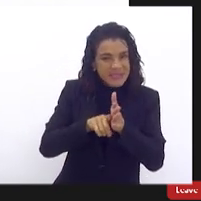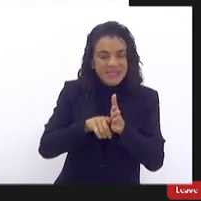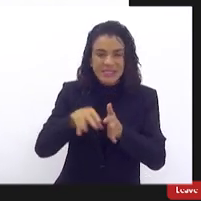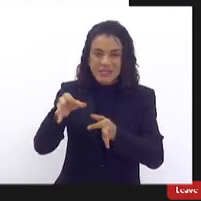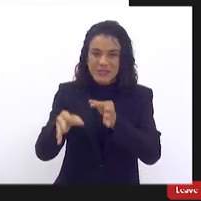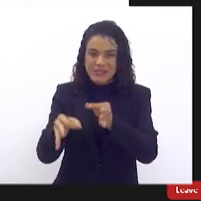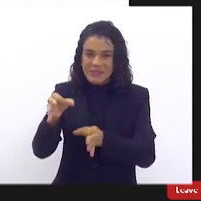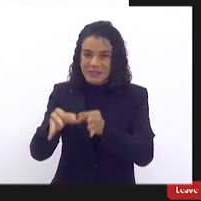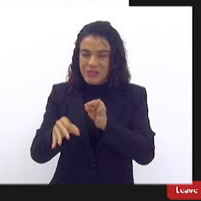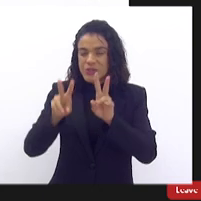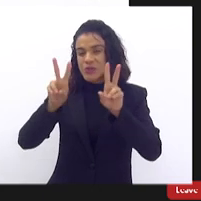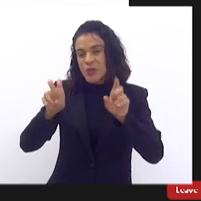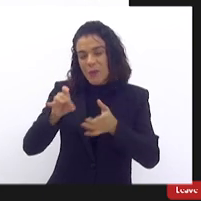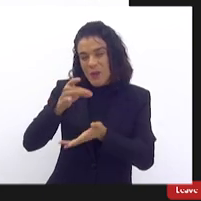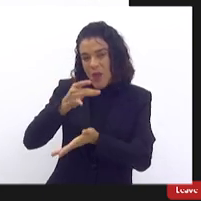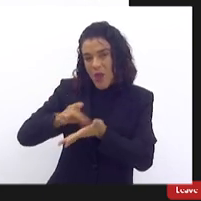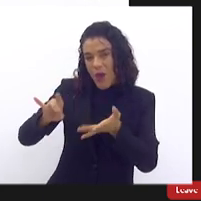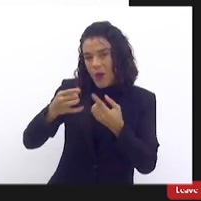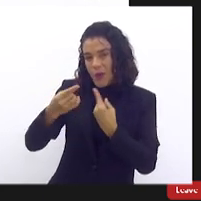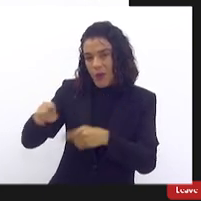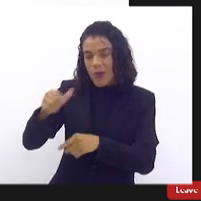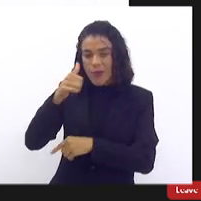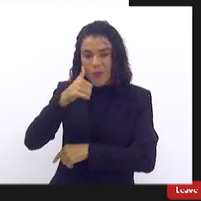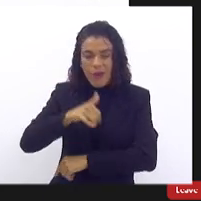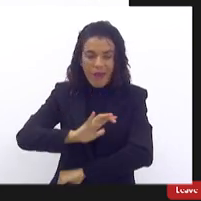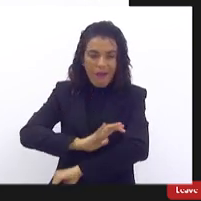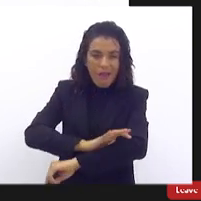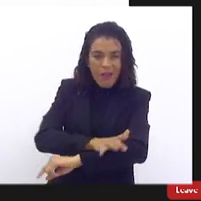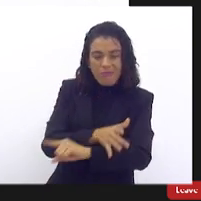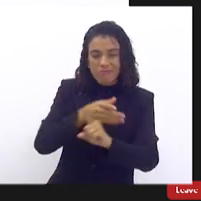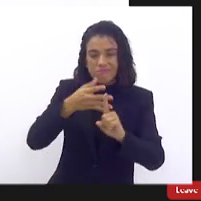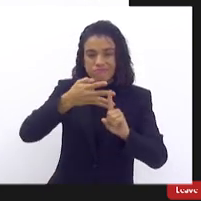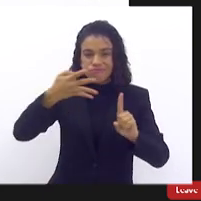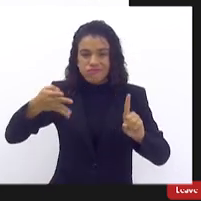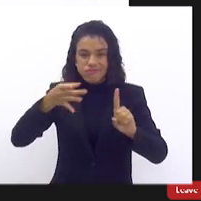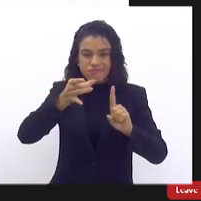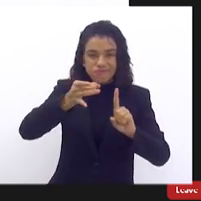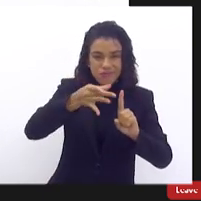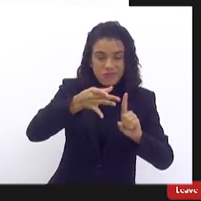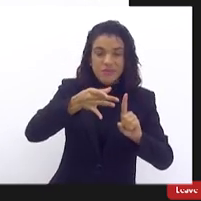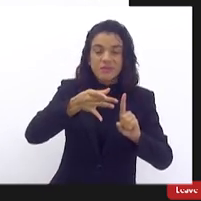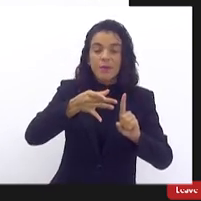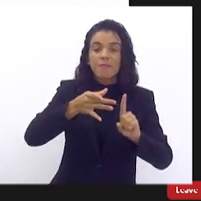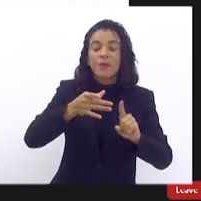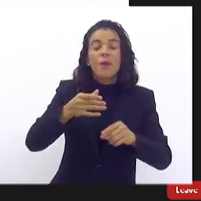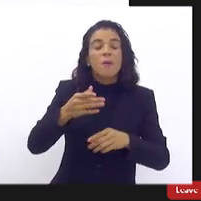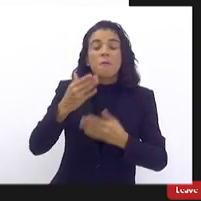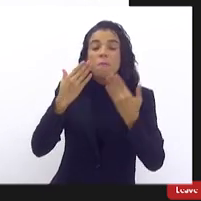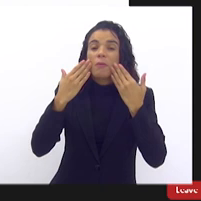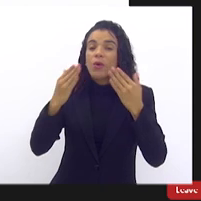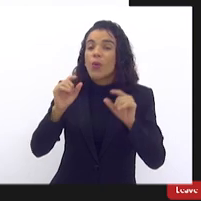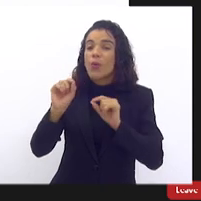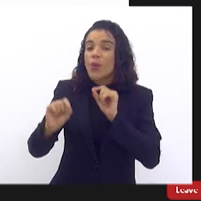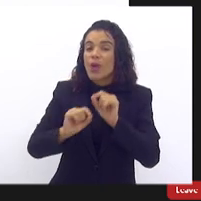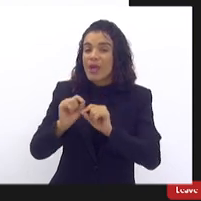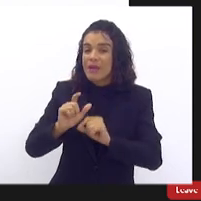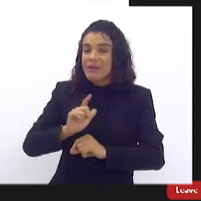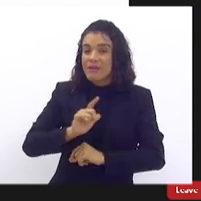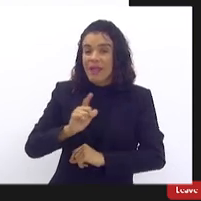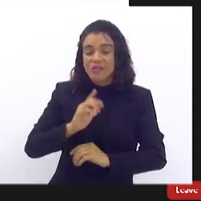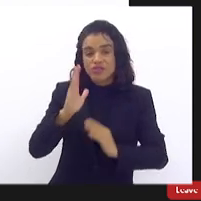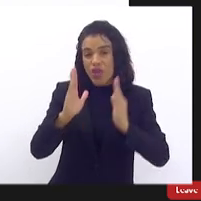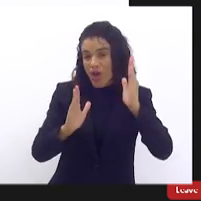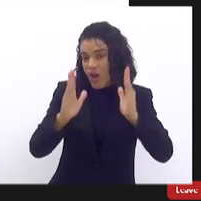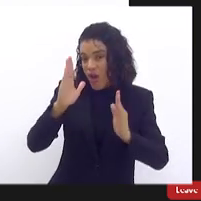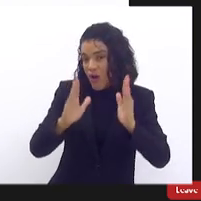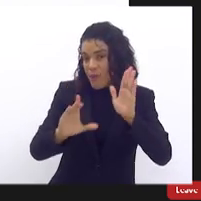à misoginia, mas também ao racismo, LGBTfobia, mostrando que a gente tem uma previsão legal, é só o começo,